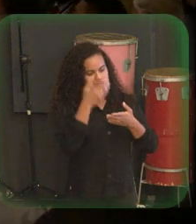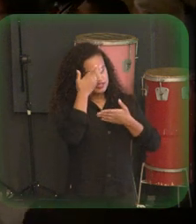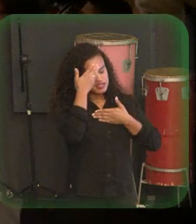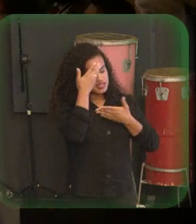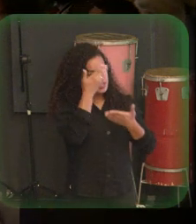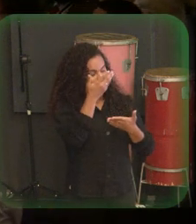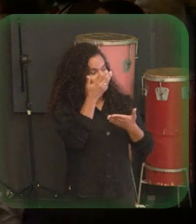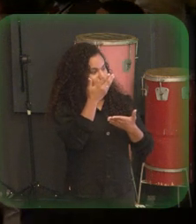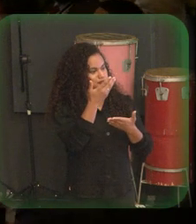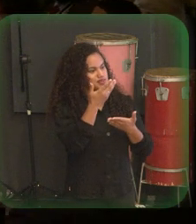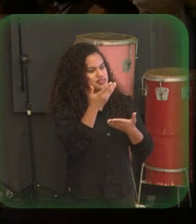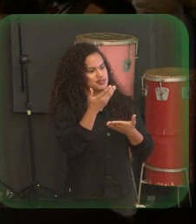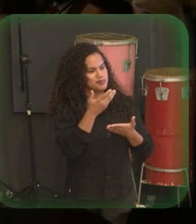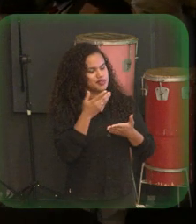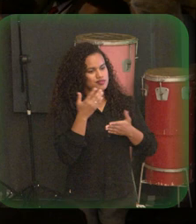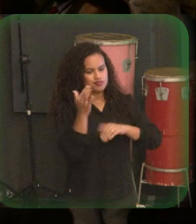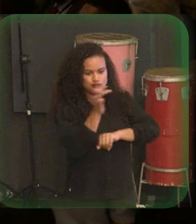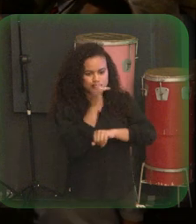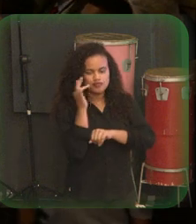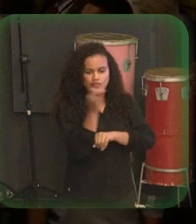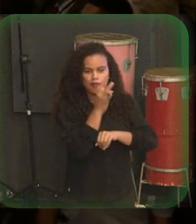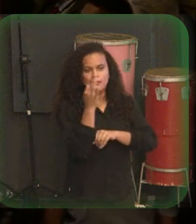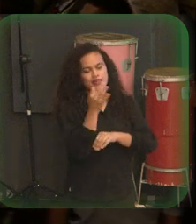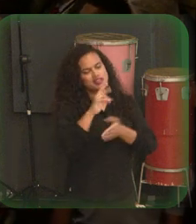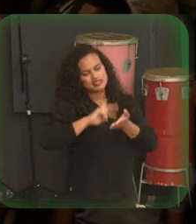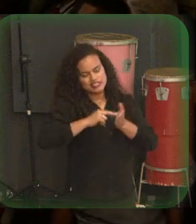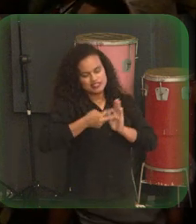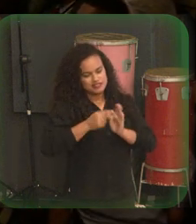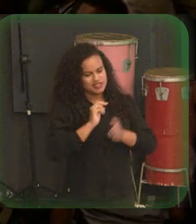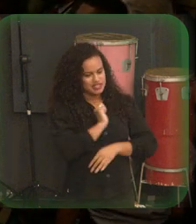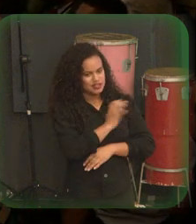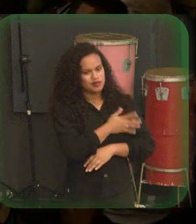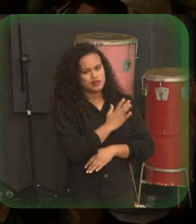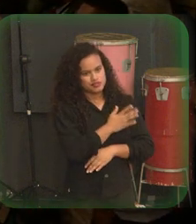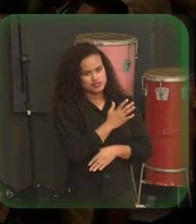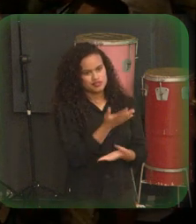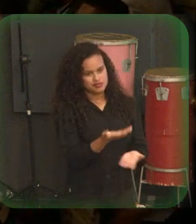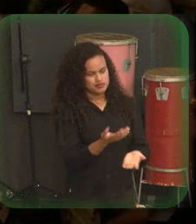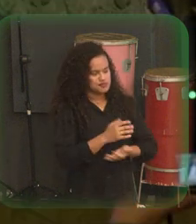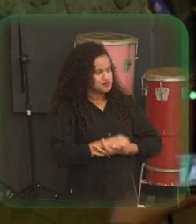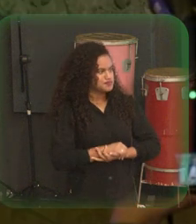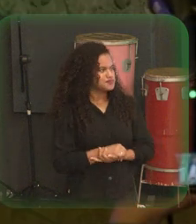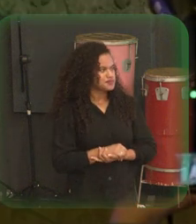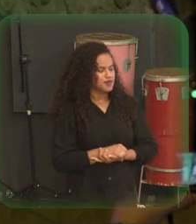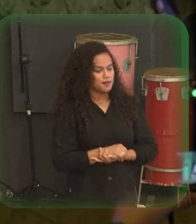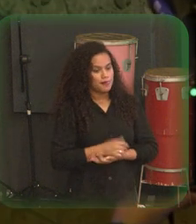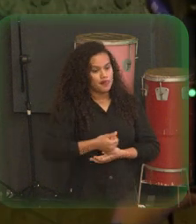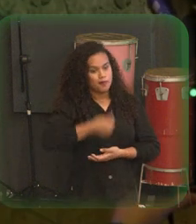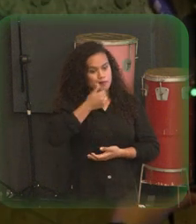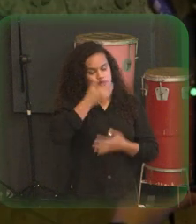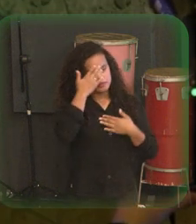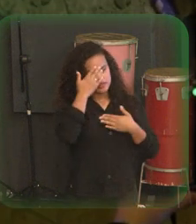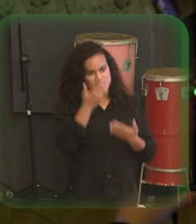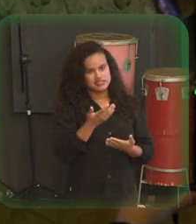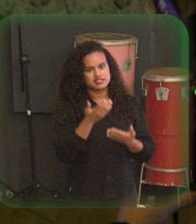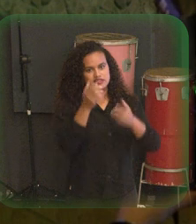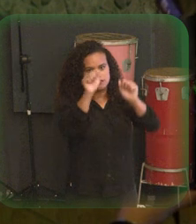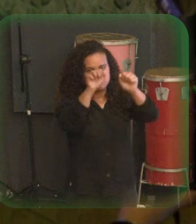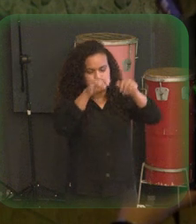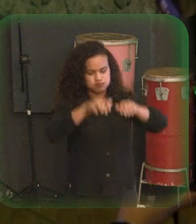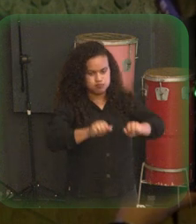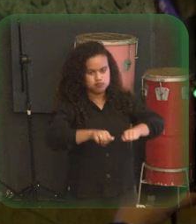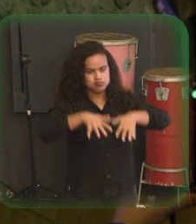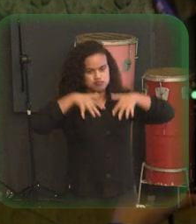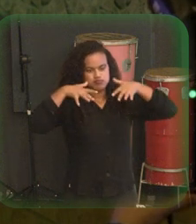agradecimentos formais não significa que não sejam de coração. O primeiro agradecimento é ao público que aqui